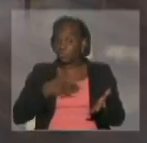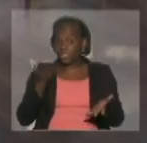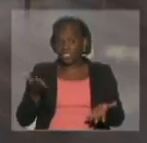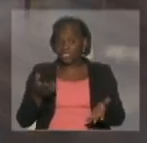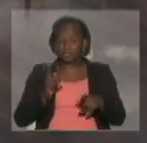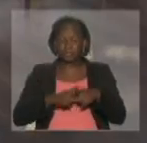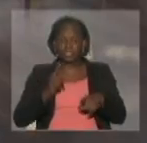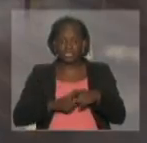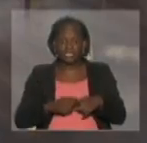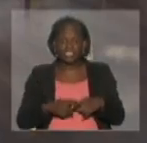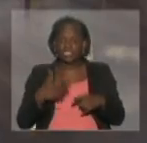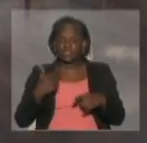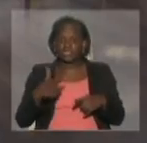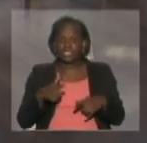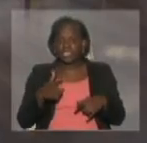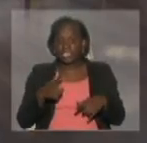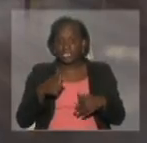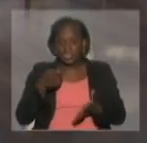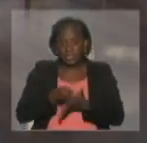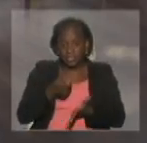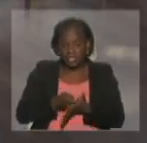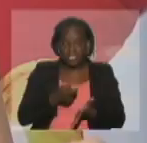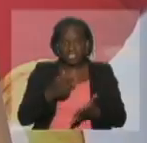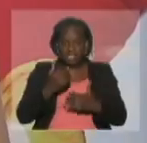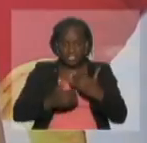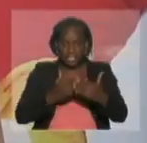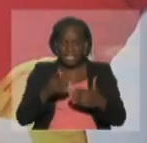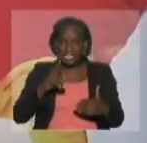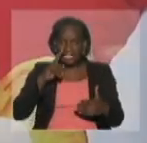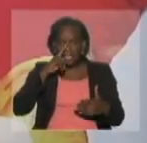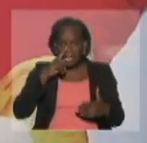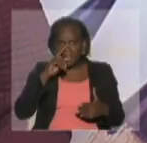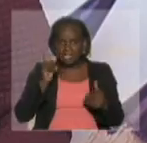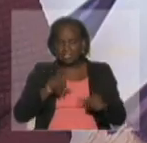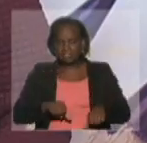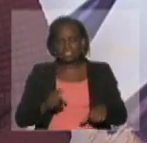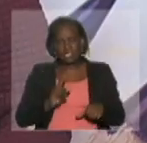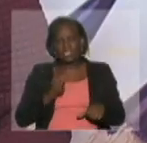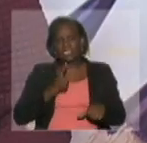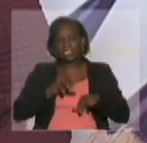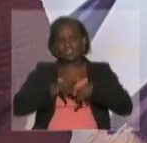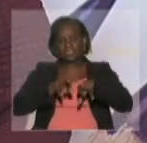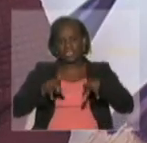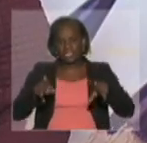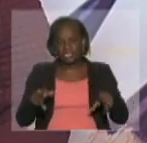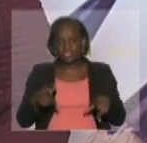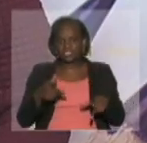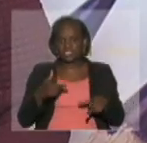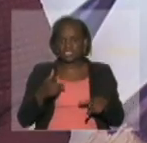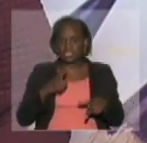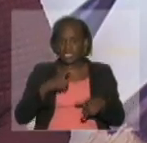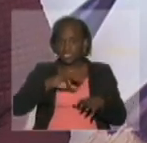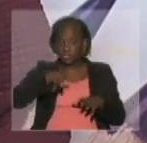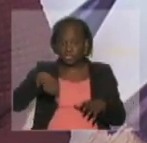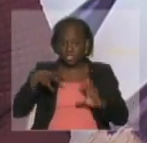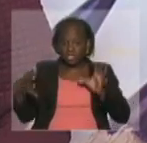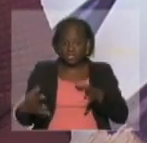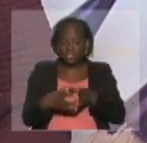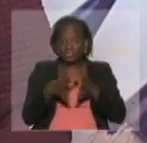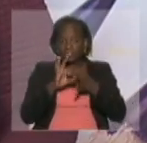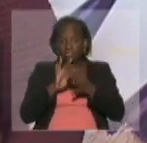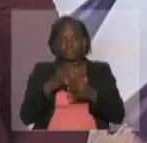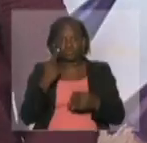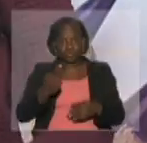surpresa, porque não necessariamente tem um desdobramento trágico. Mas tem várias coisas aí, né? Fazemos parte do mesmo